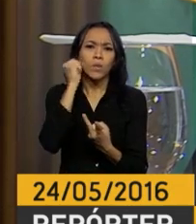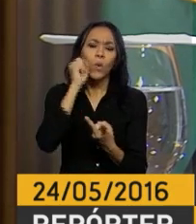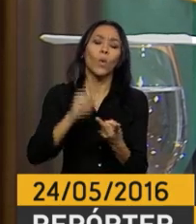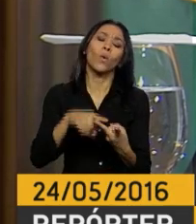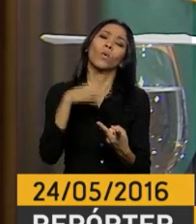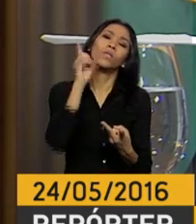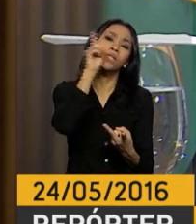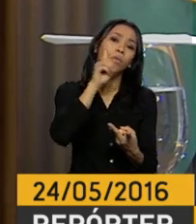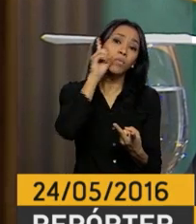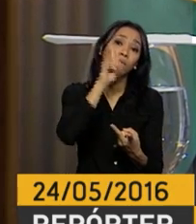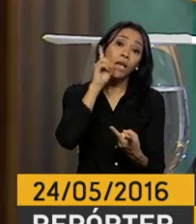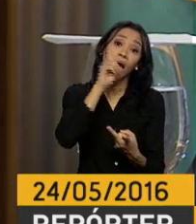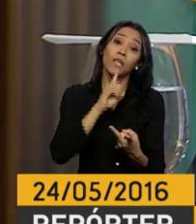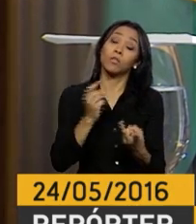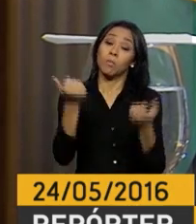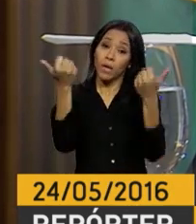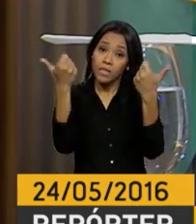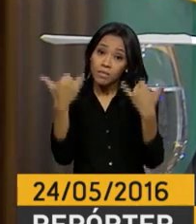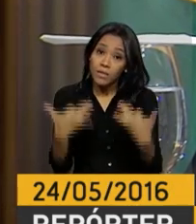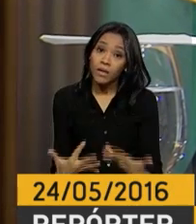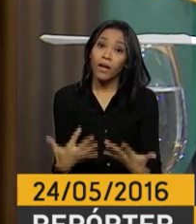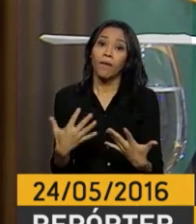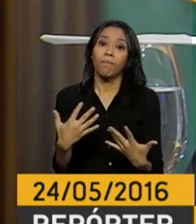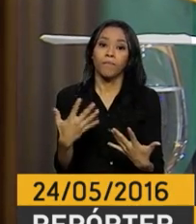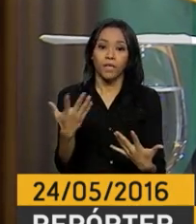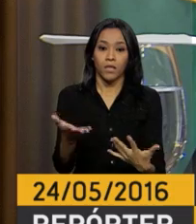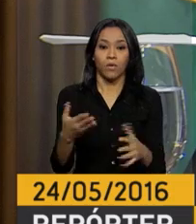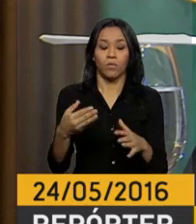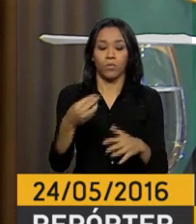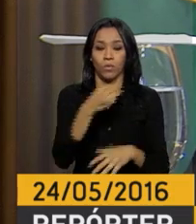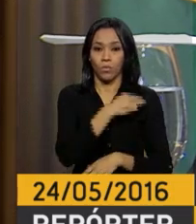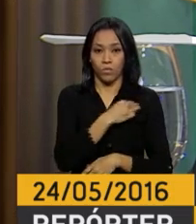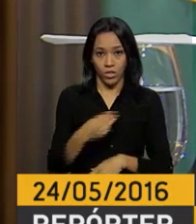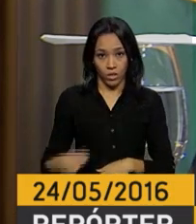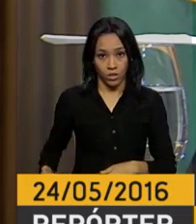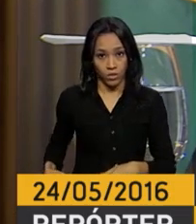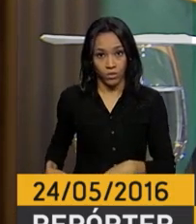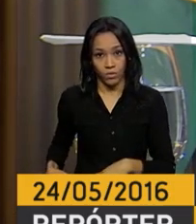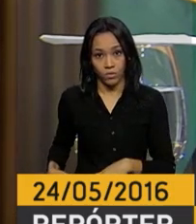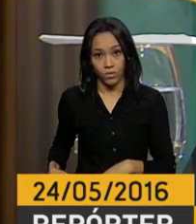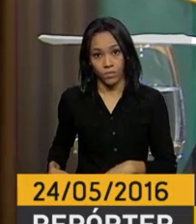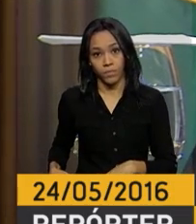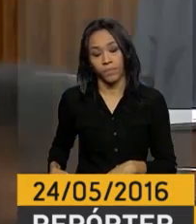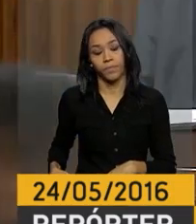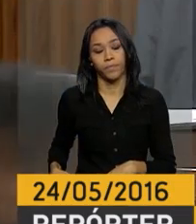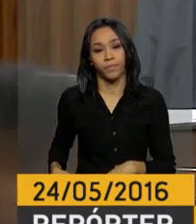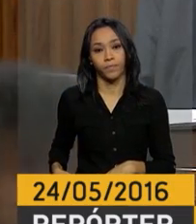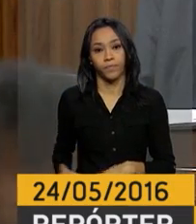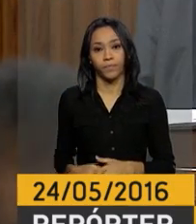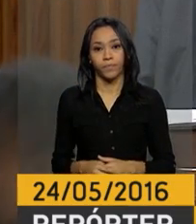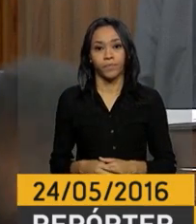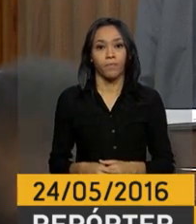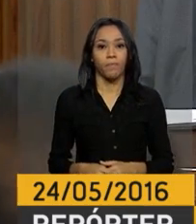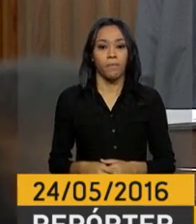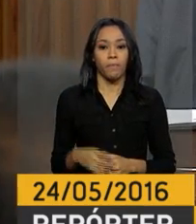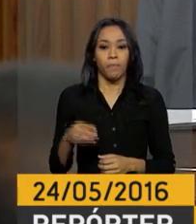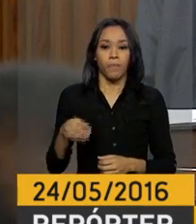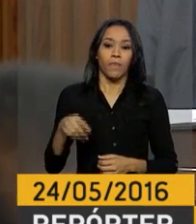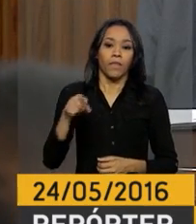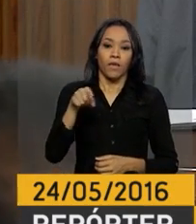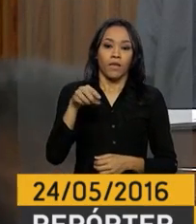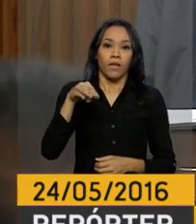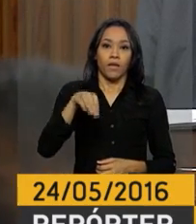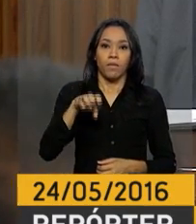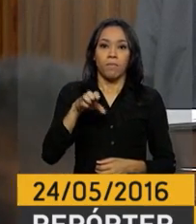para revelar a importância disso. O ministro Meirelles e o Diogo, em coletiva com o chefe da